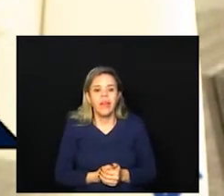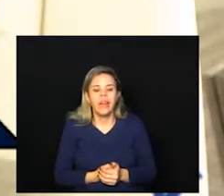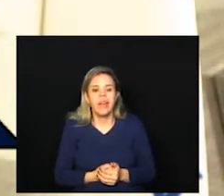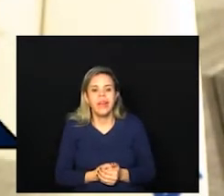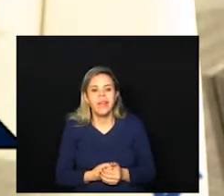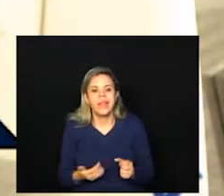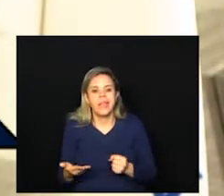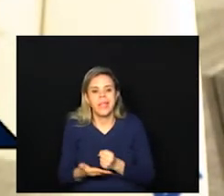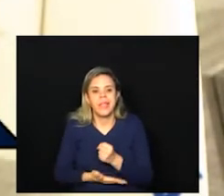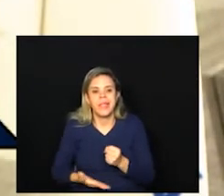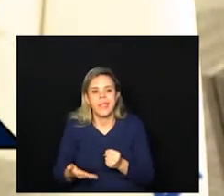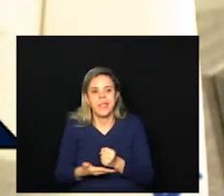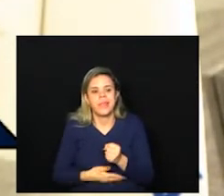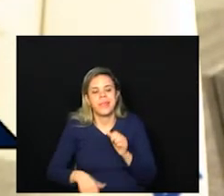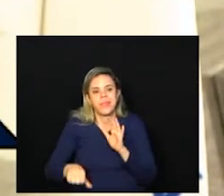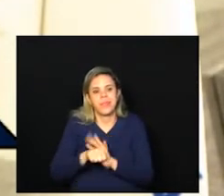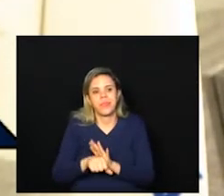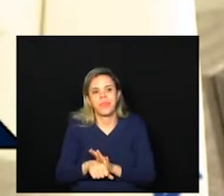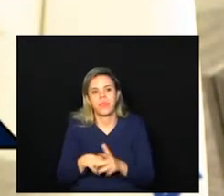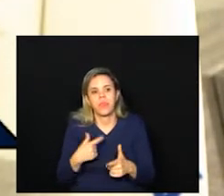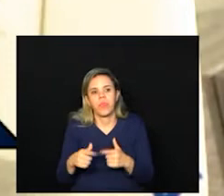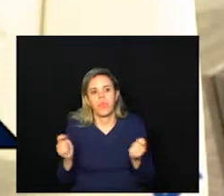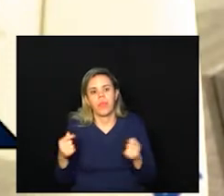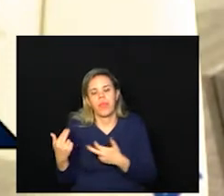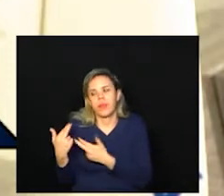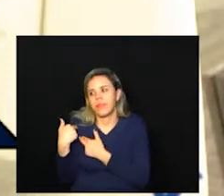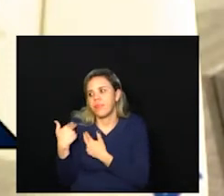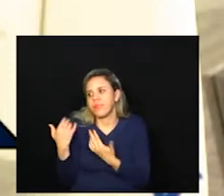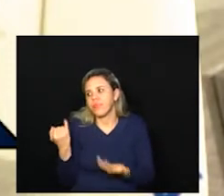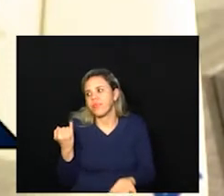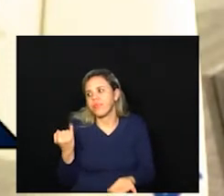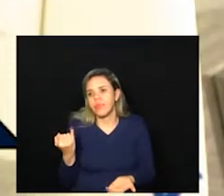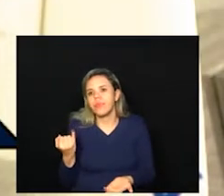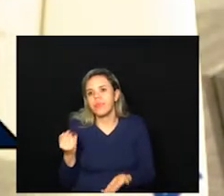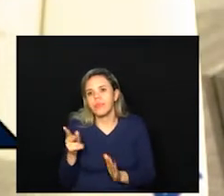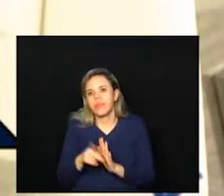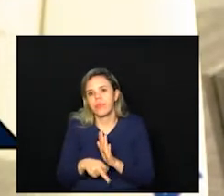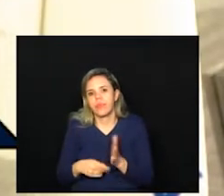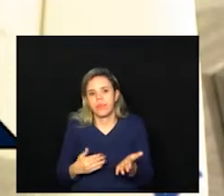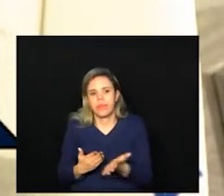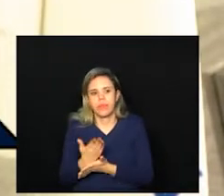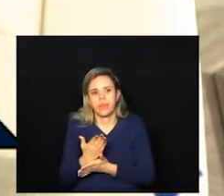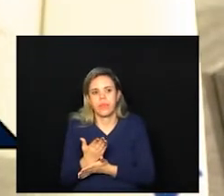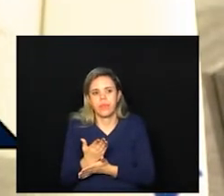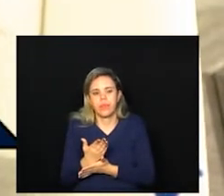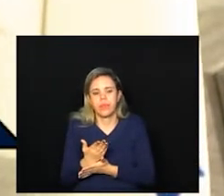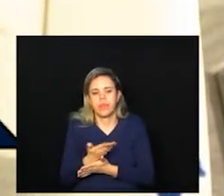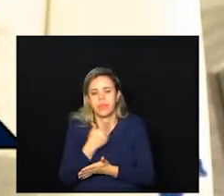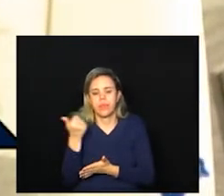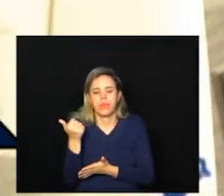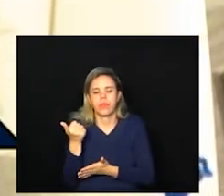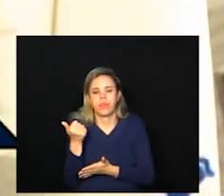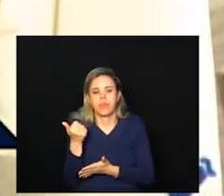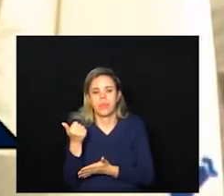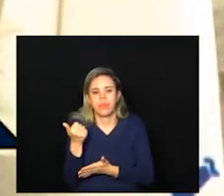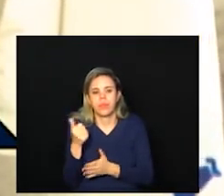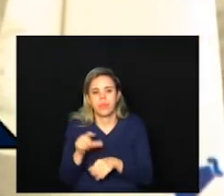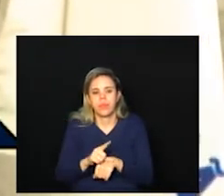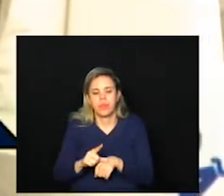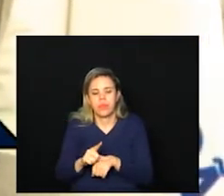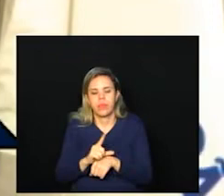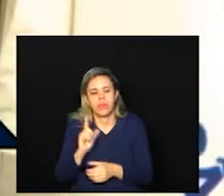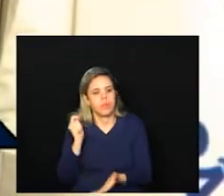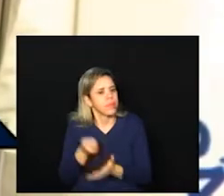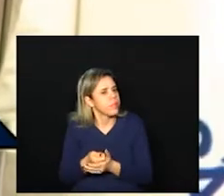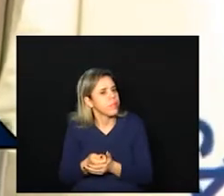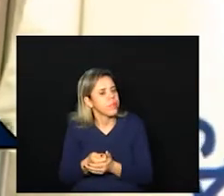embasando, obviamente, a ação penal competente. Então é importante que esse projeto seja aprovado para aprimorar essa legislação e